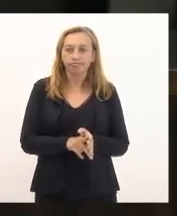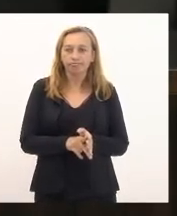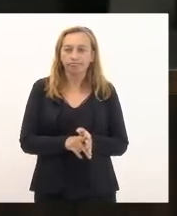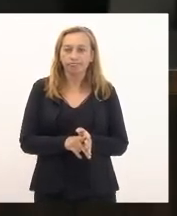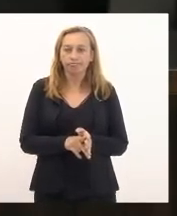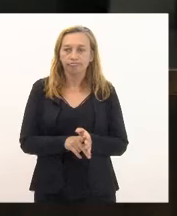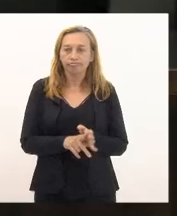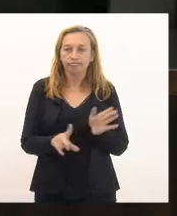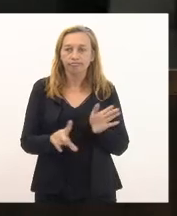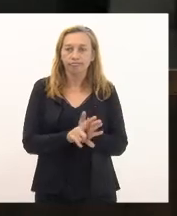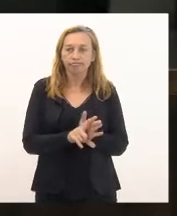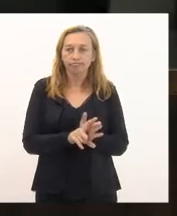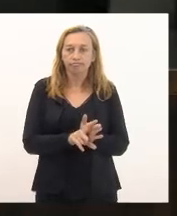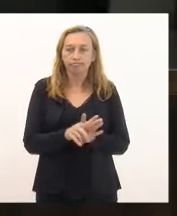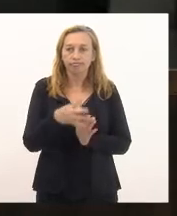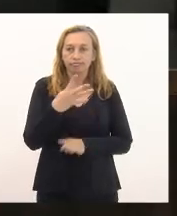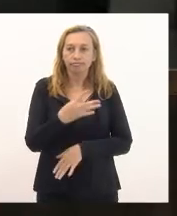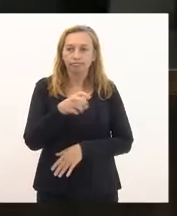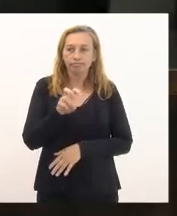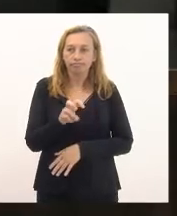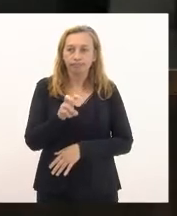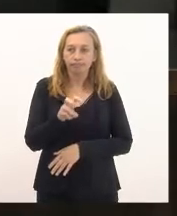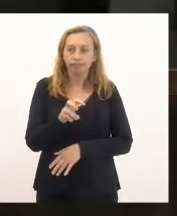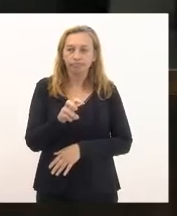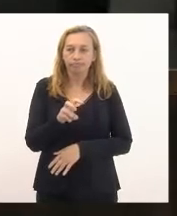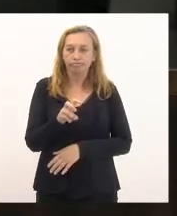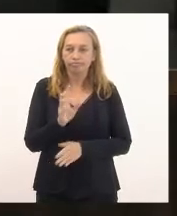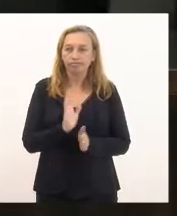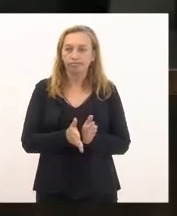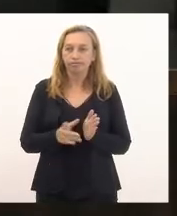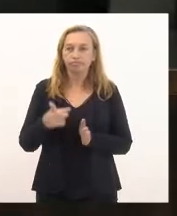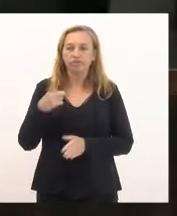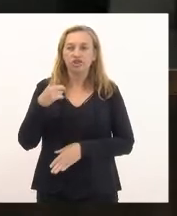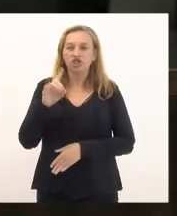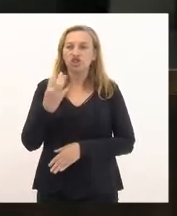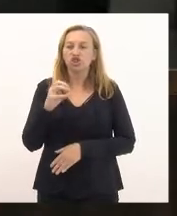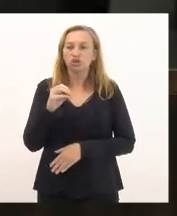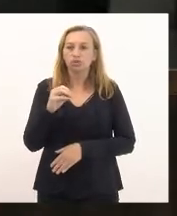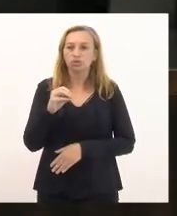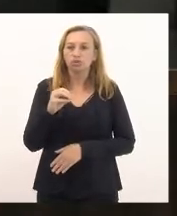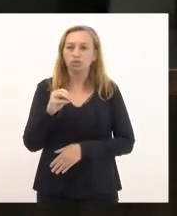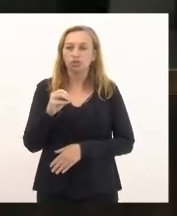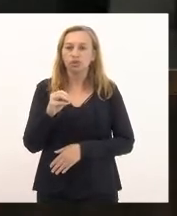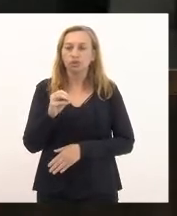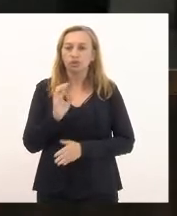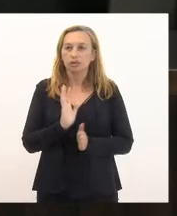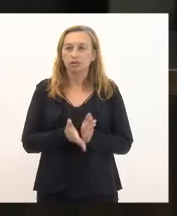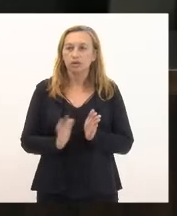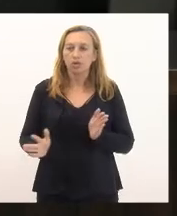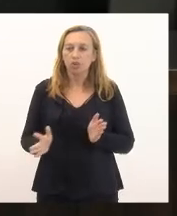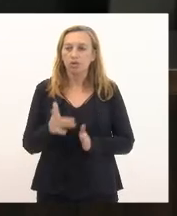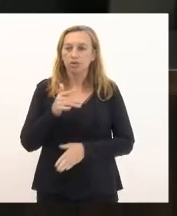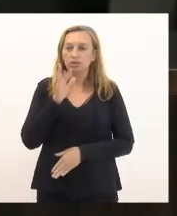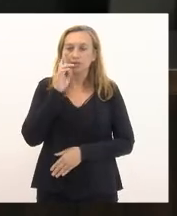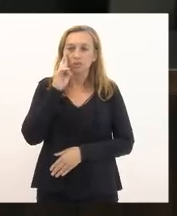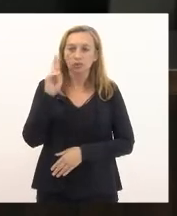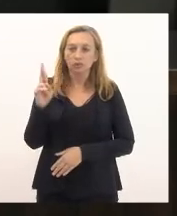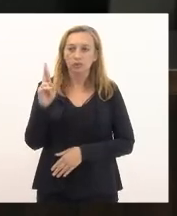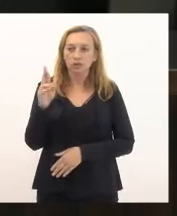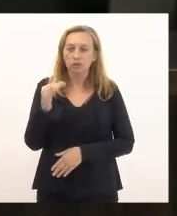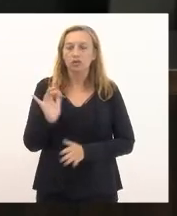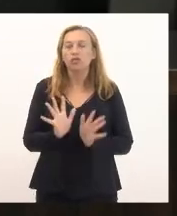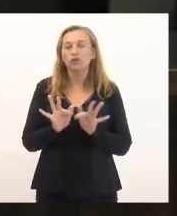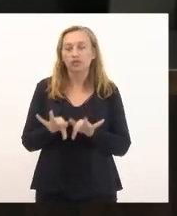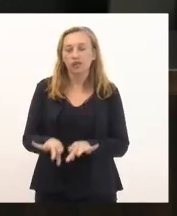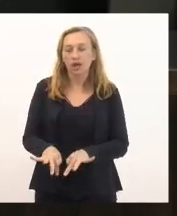de lei 45. Chico, seu som está aberto, Chico Machado. Não, estou pedindo pela ordem, senhor. Pela, ao